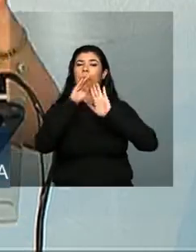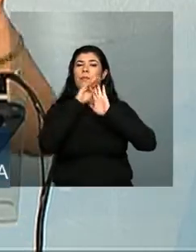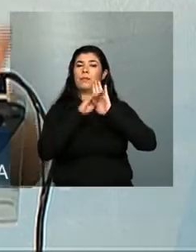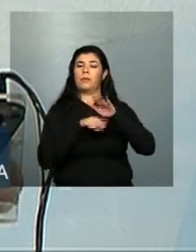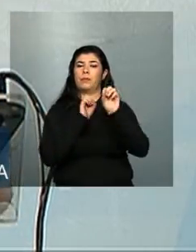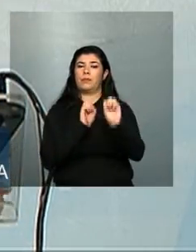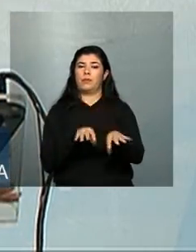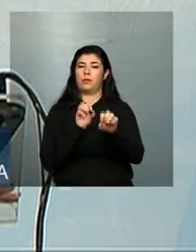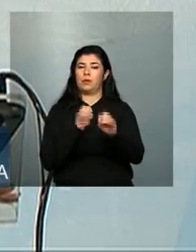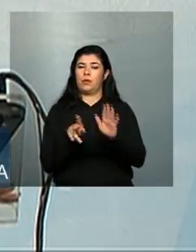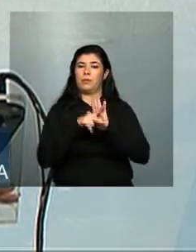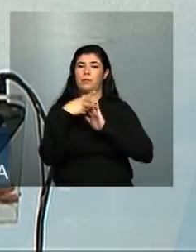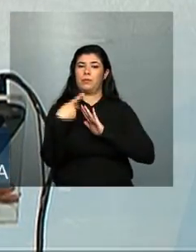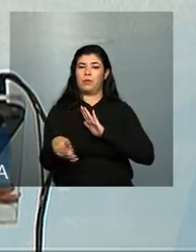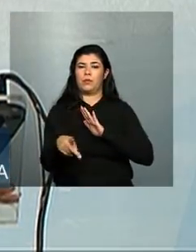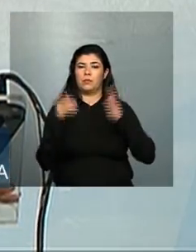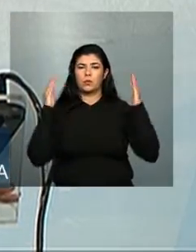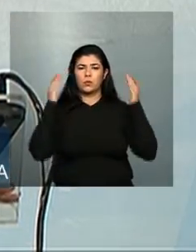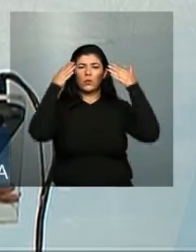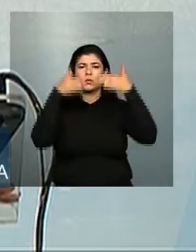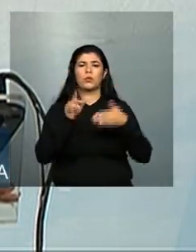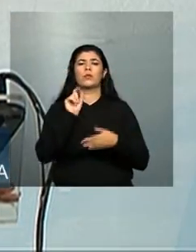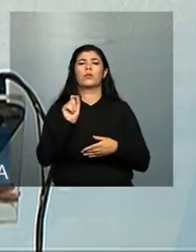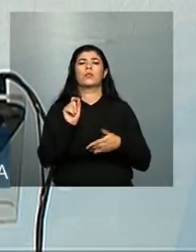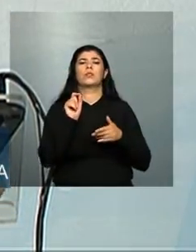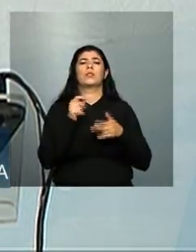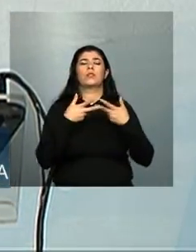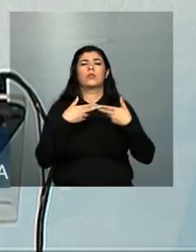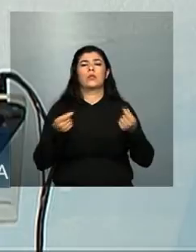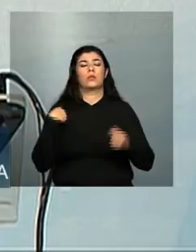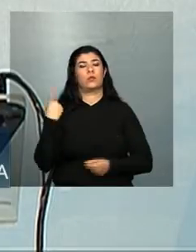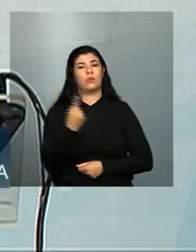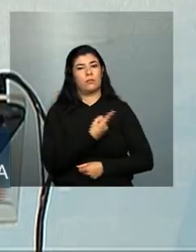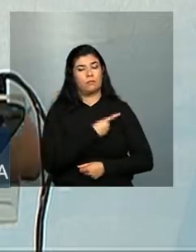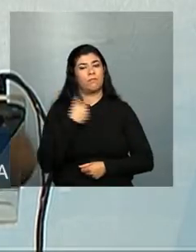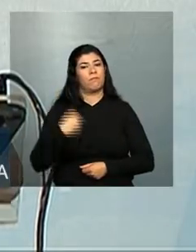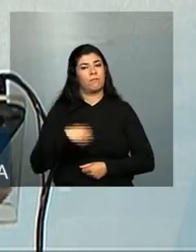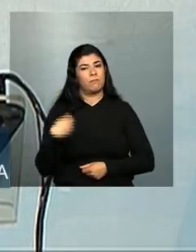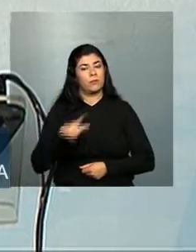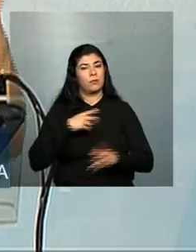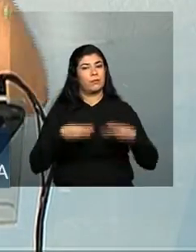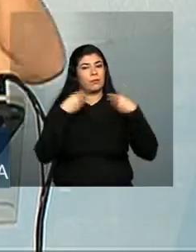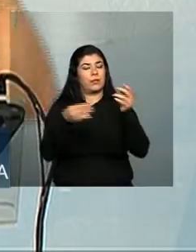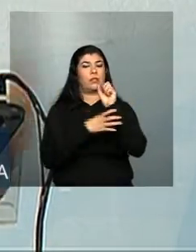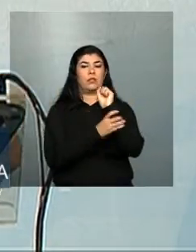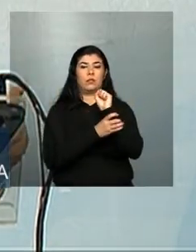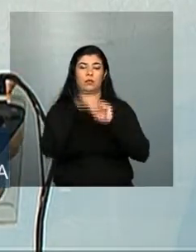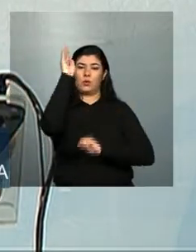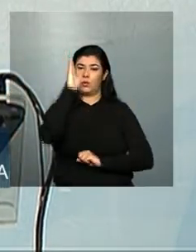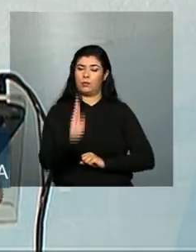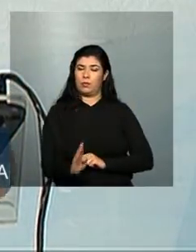de educação que foca nessa questão. Nós temos de garantir que o